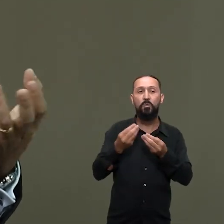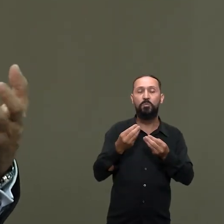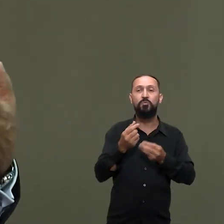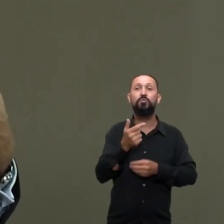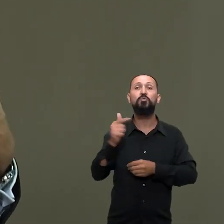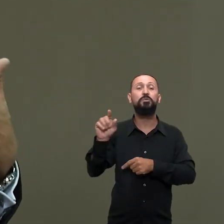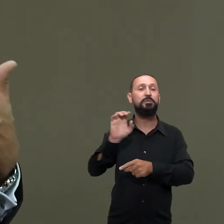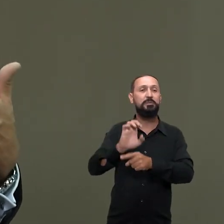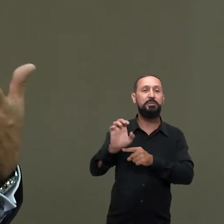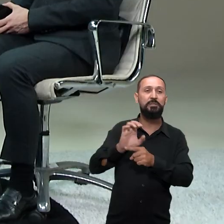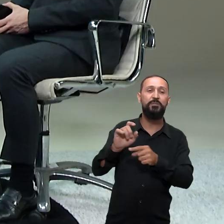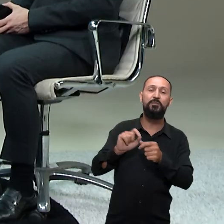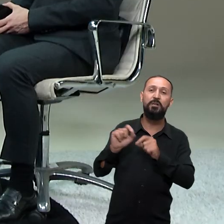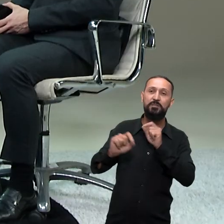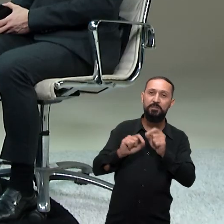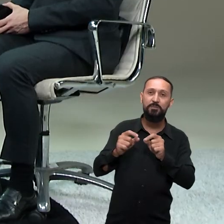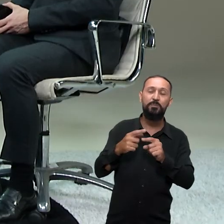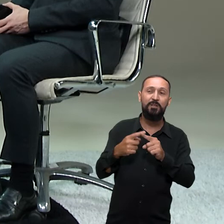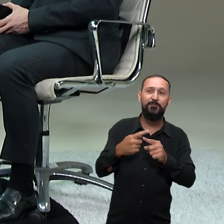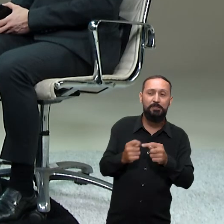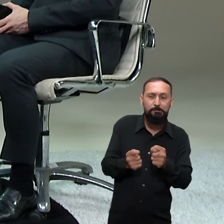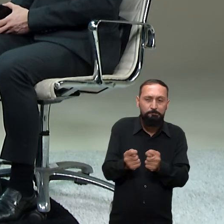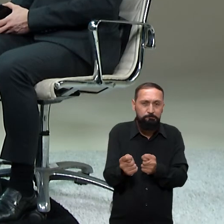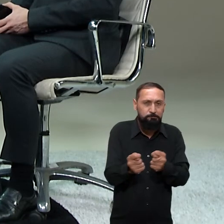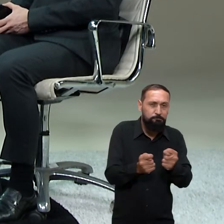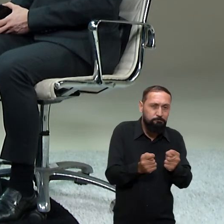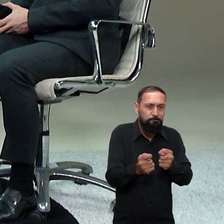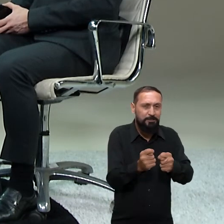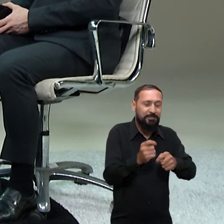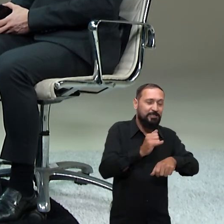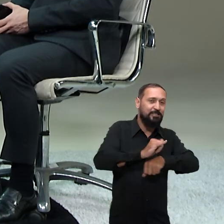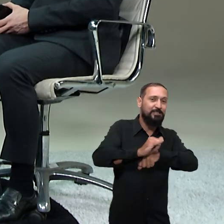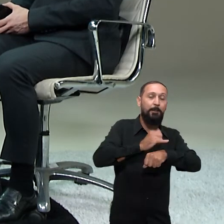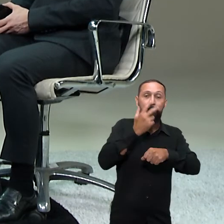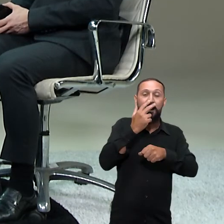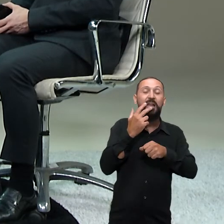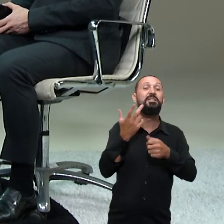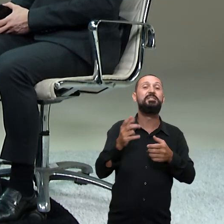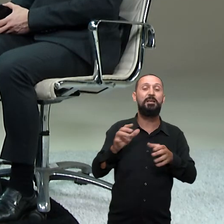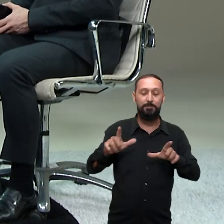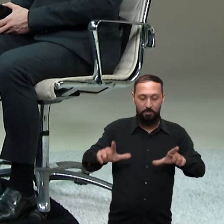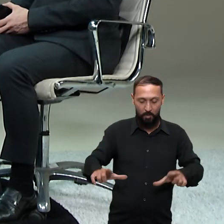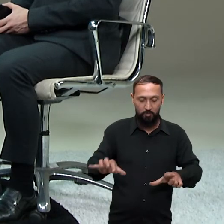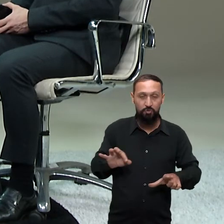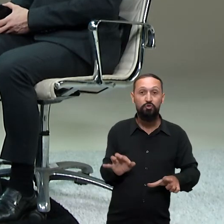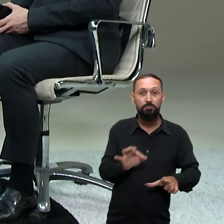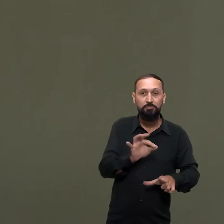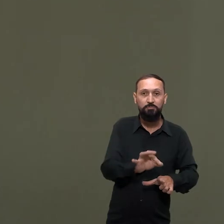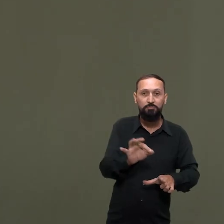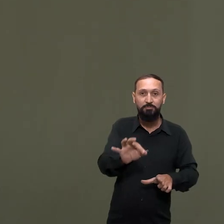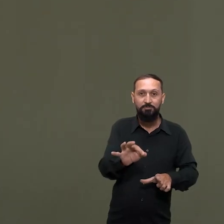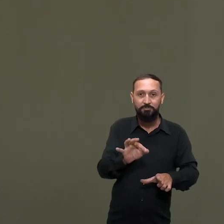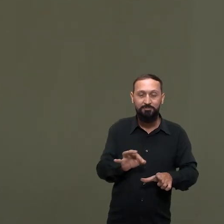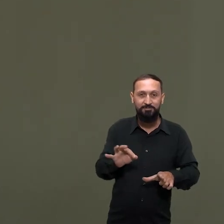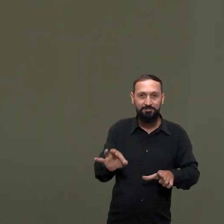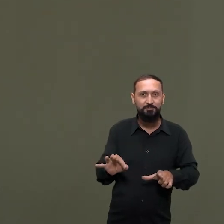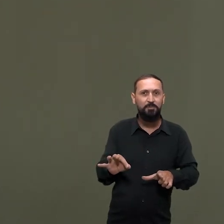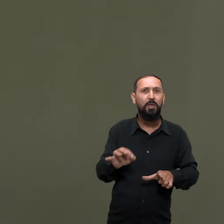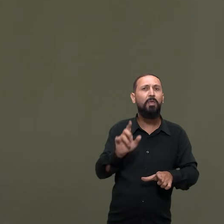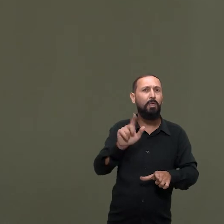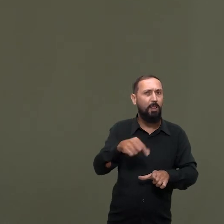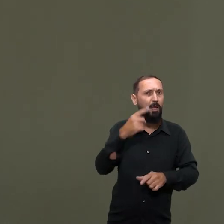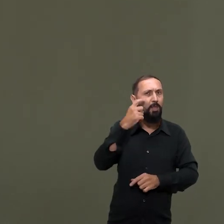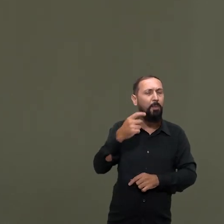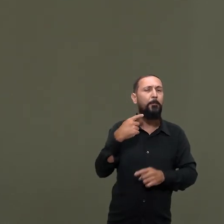movimentação dos outros estados. Que foi um jogo, um quebra-cabeça, vamos dizer, um jogo de xadrez processual. Essa ação ela era